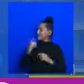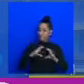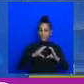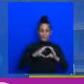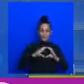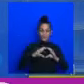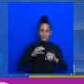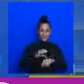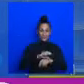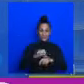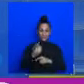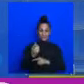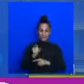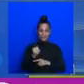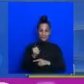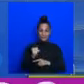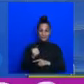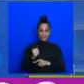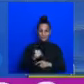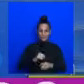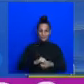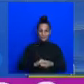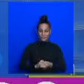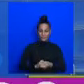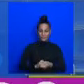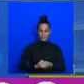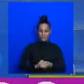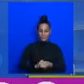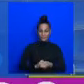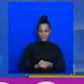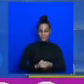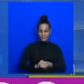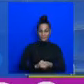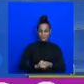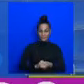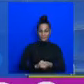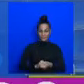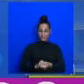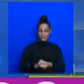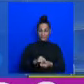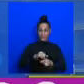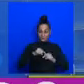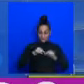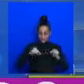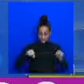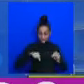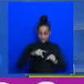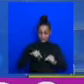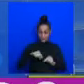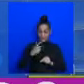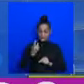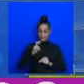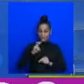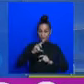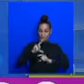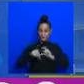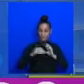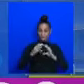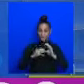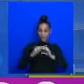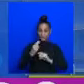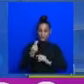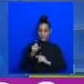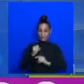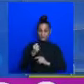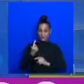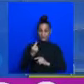Bola cinza, 18. Cinza, número 18. E as 15 dezenas sorteadas no concurso 2.801